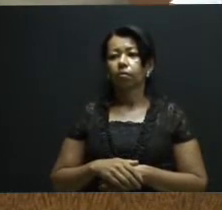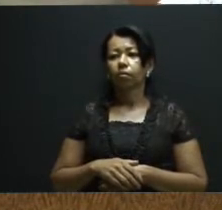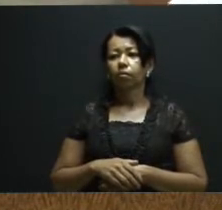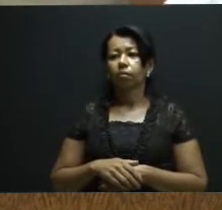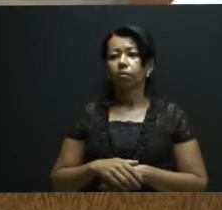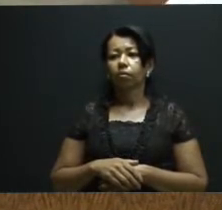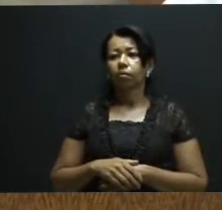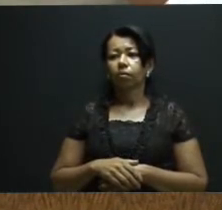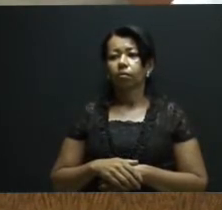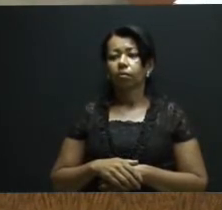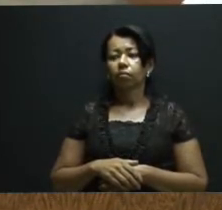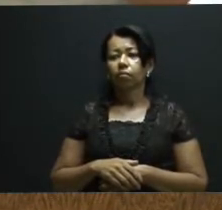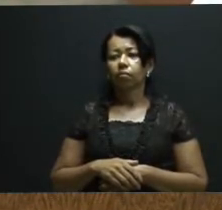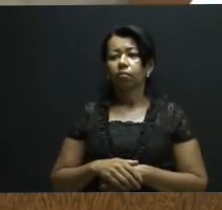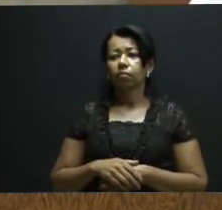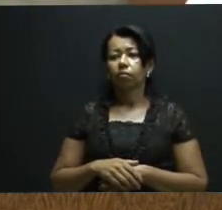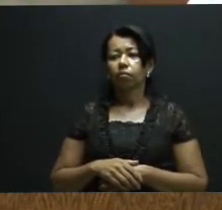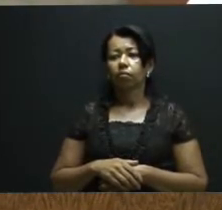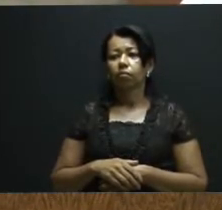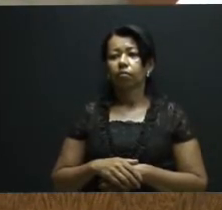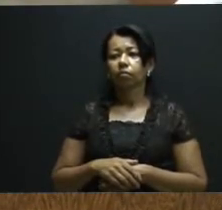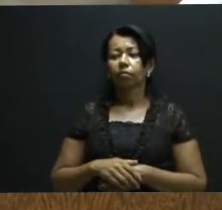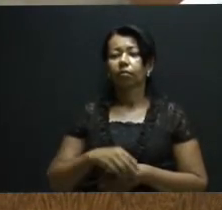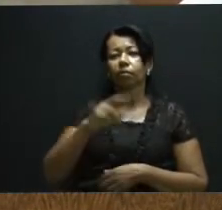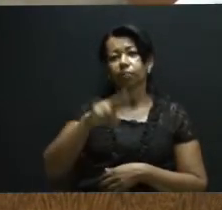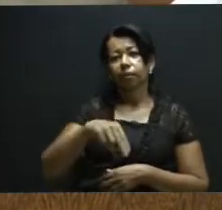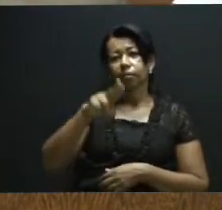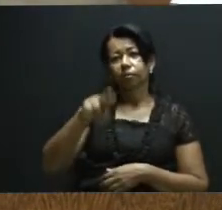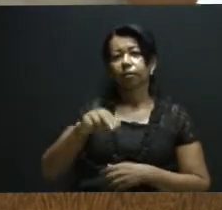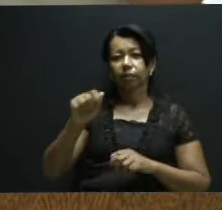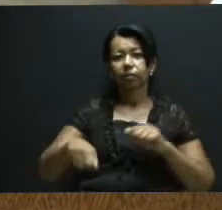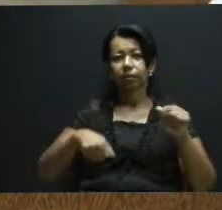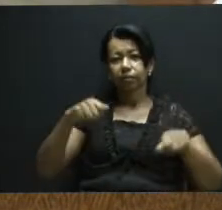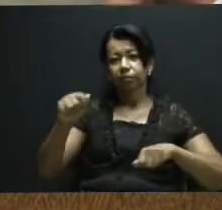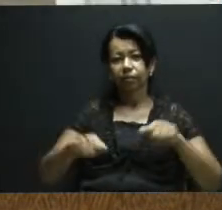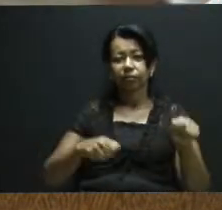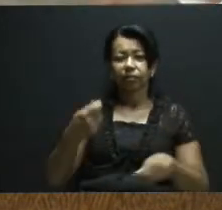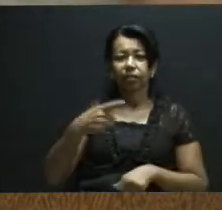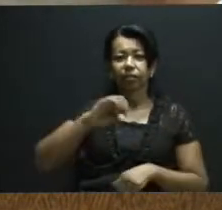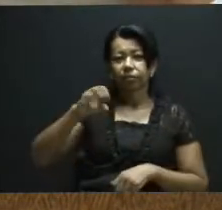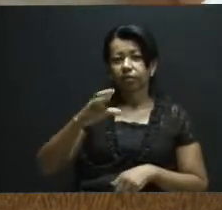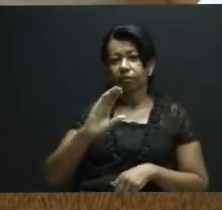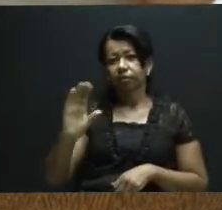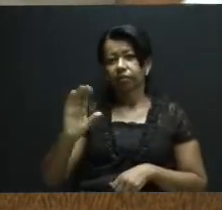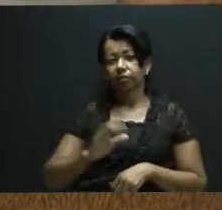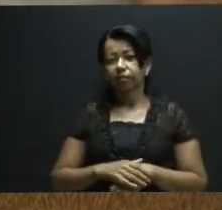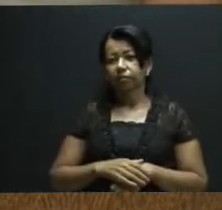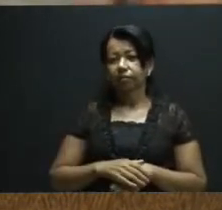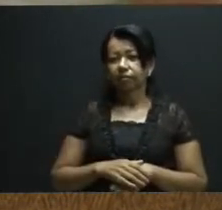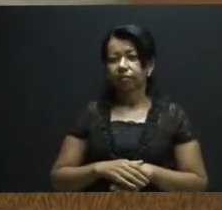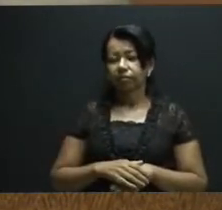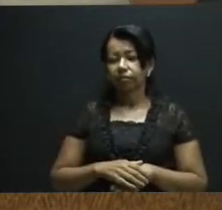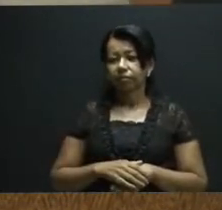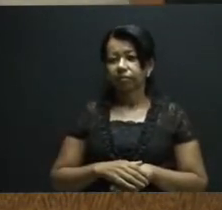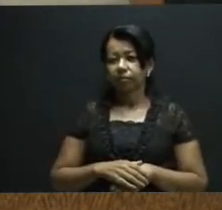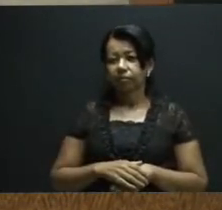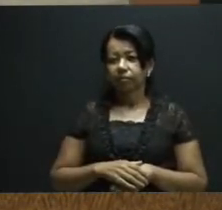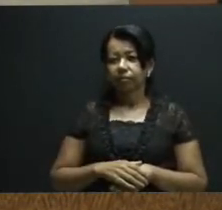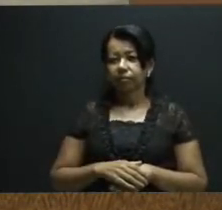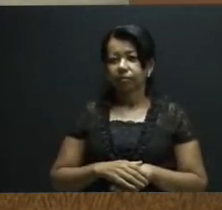a pintura na ciclovia avenida beira mar no jardim casqueiro também se